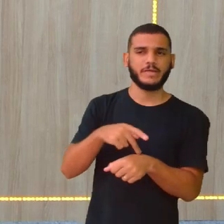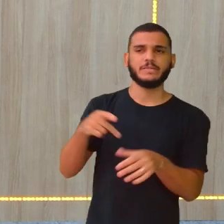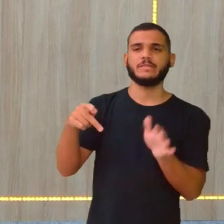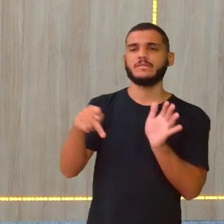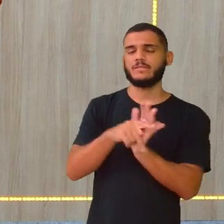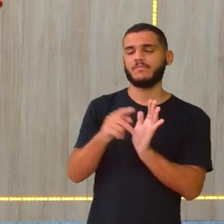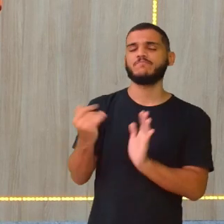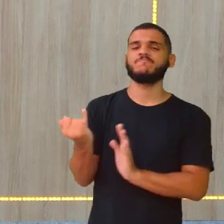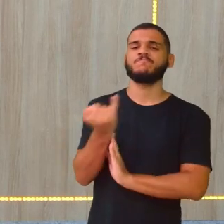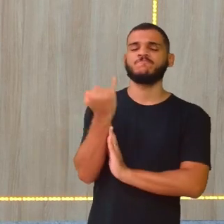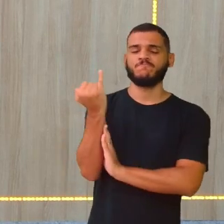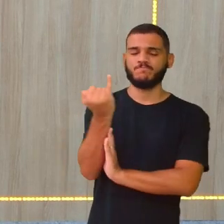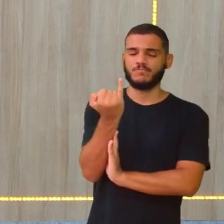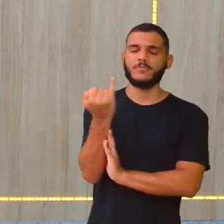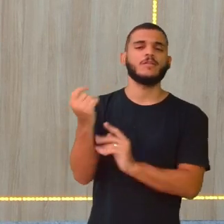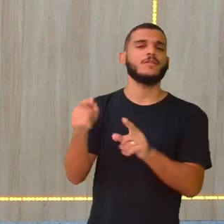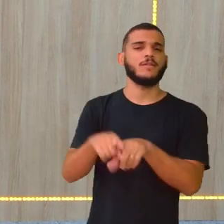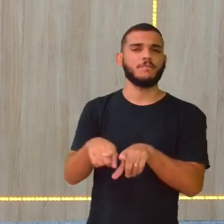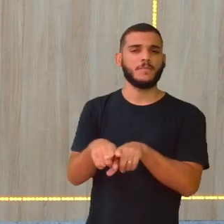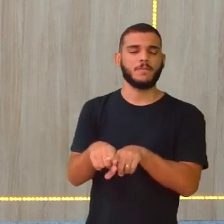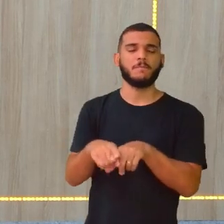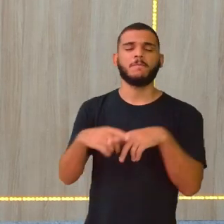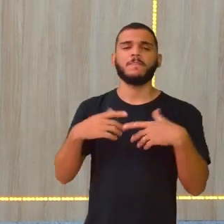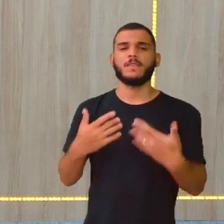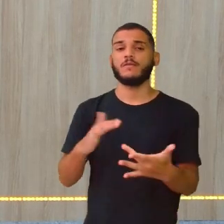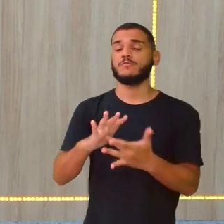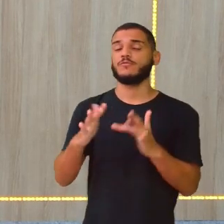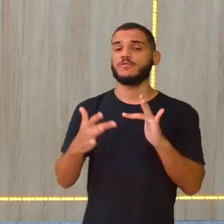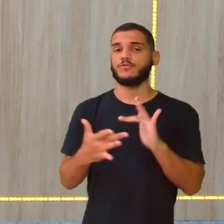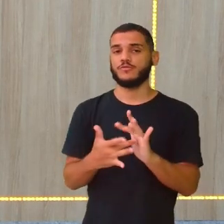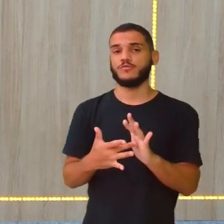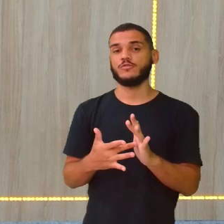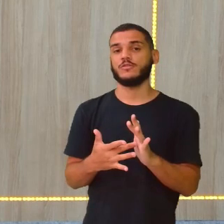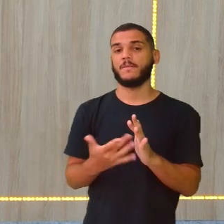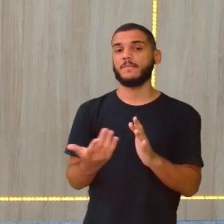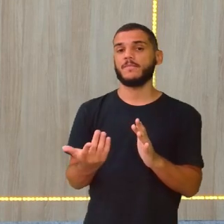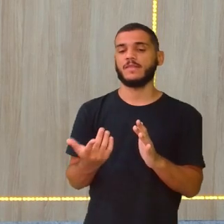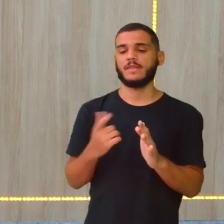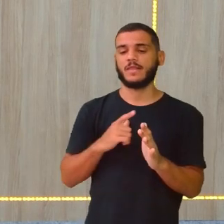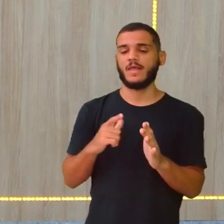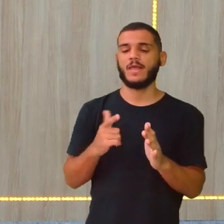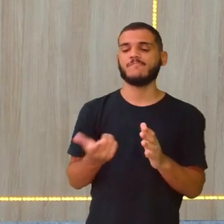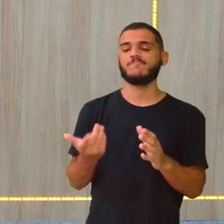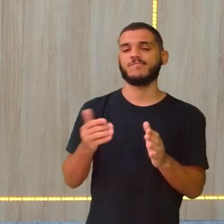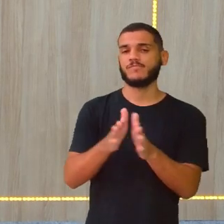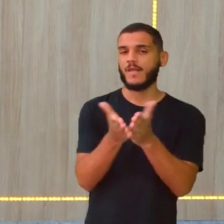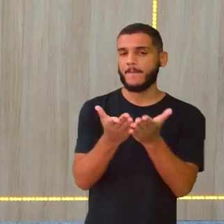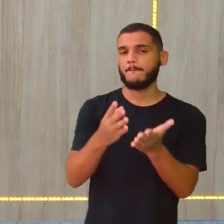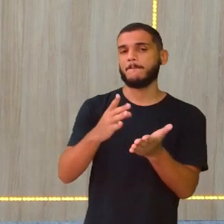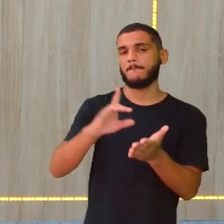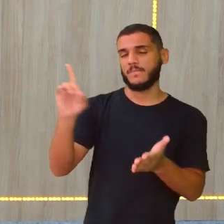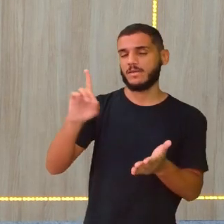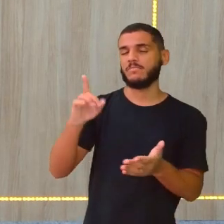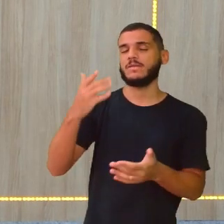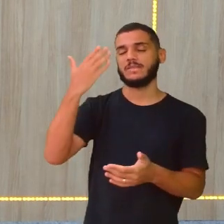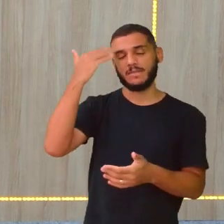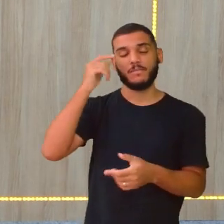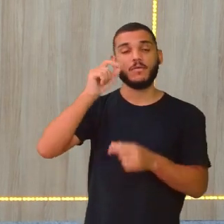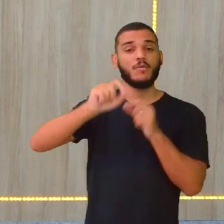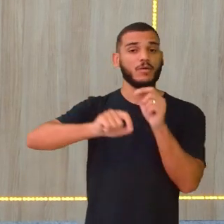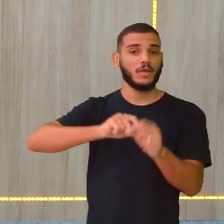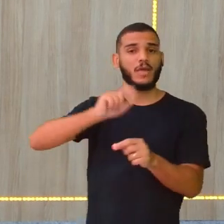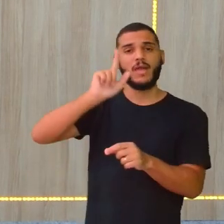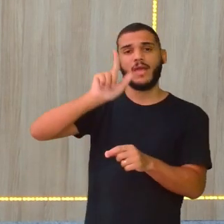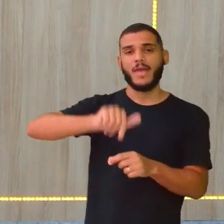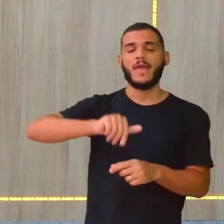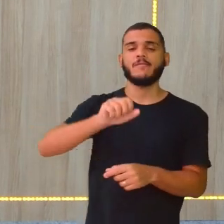muito importante, não é? Então, Jesus na Bíblia também, ele é reconhecido como ele é